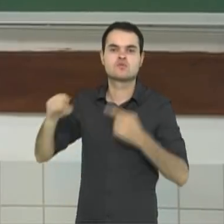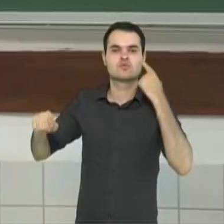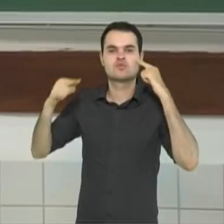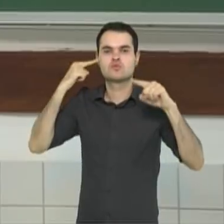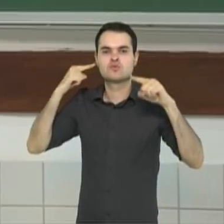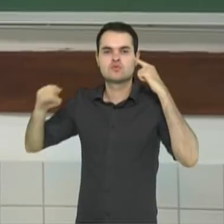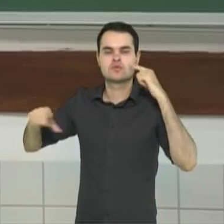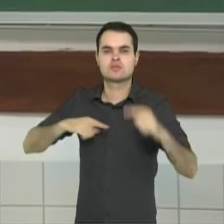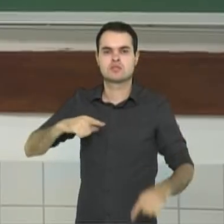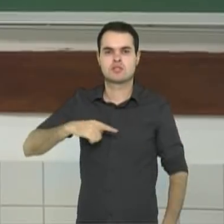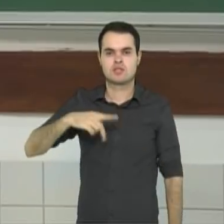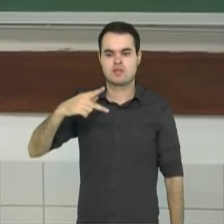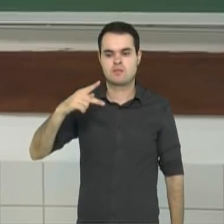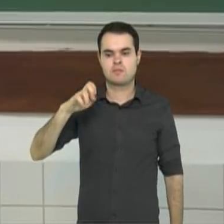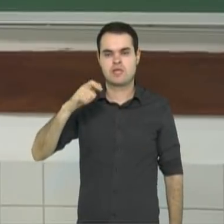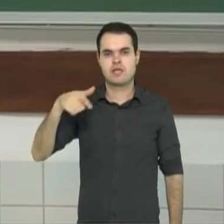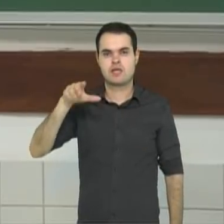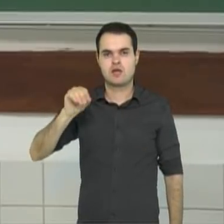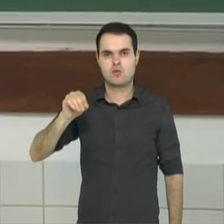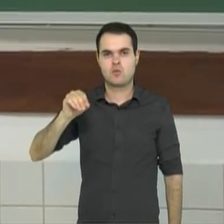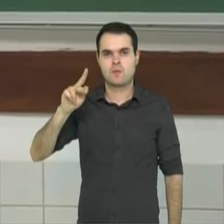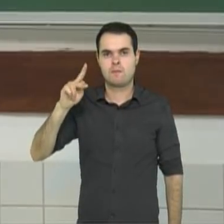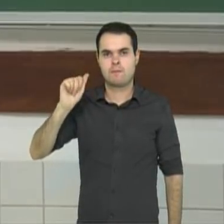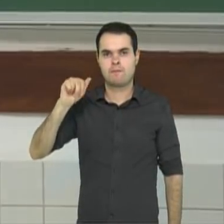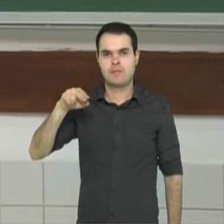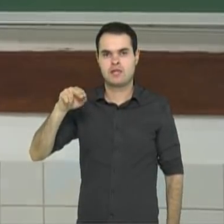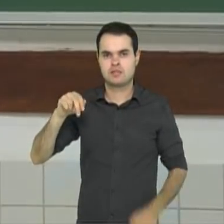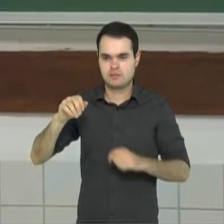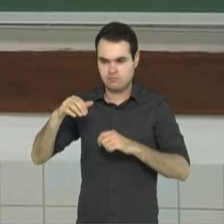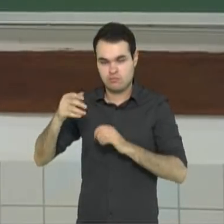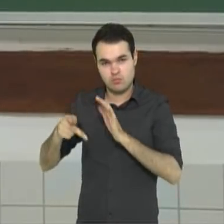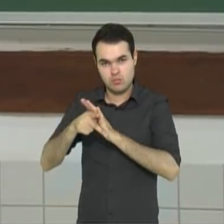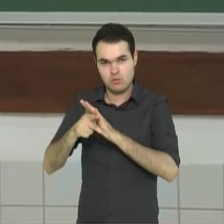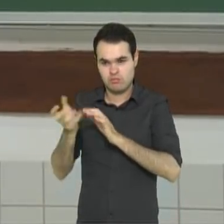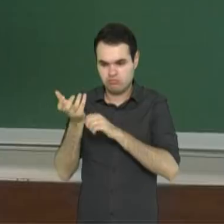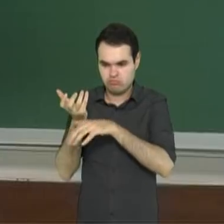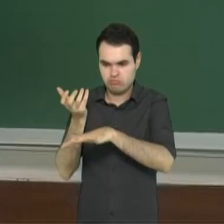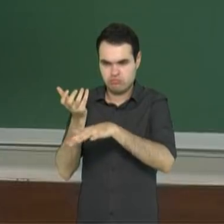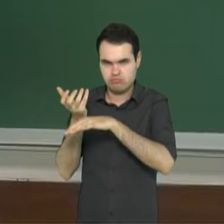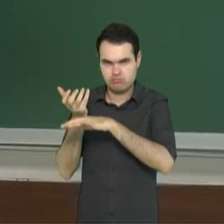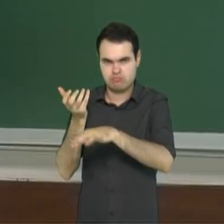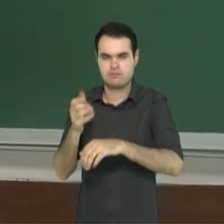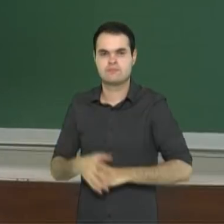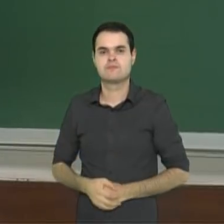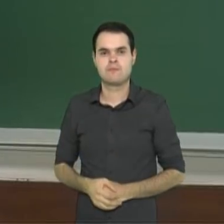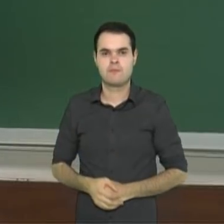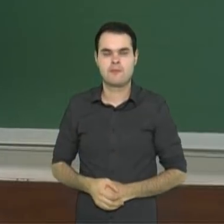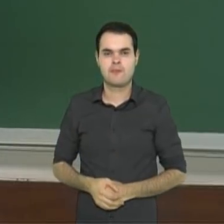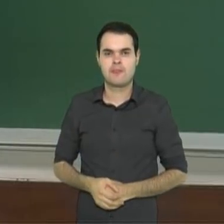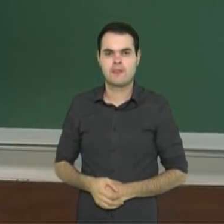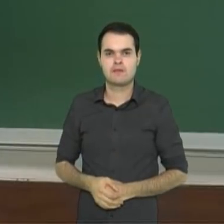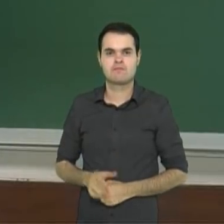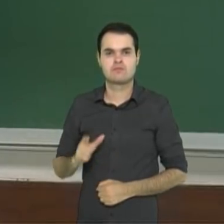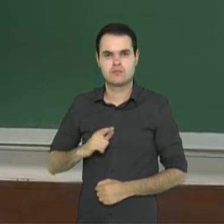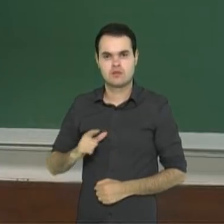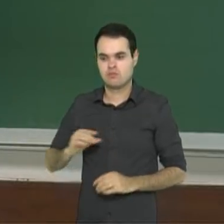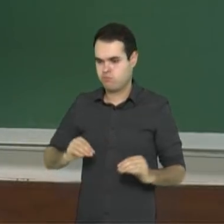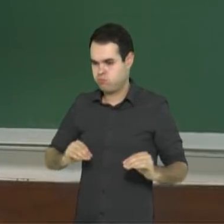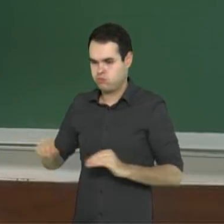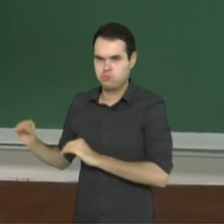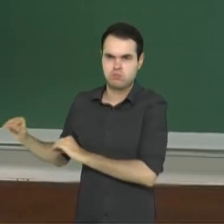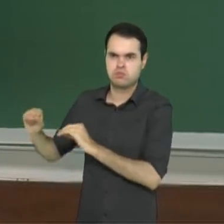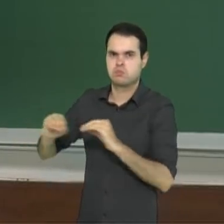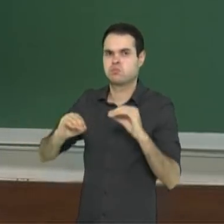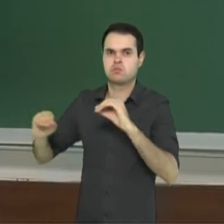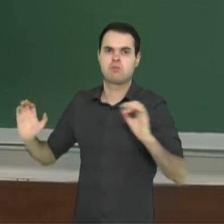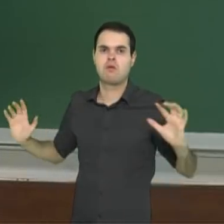o peão, o pantaneiro, né? Olha só. Houve deslocamento de populações, claro, né? Descobriram que tinha